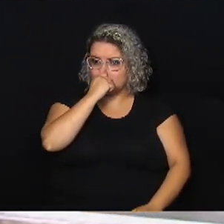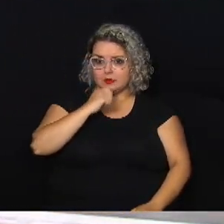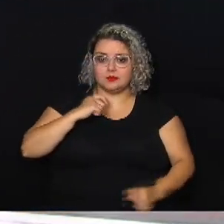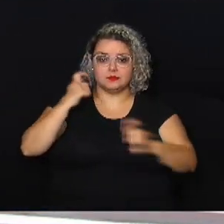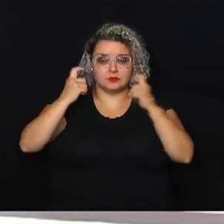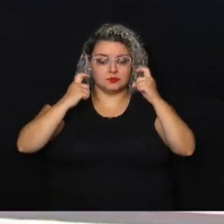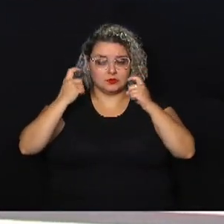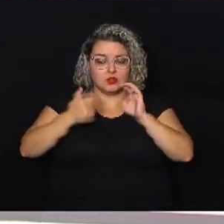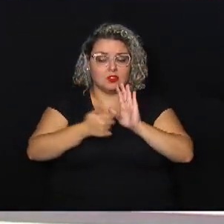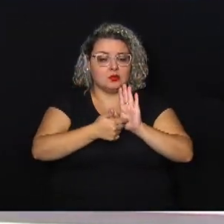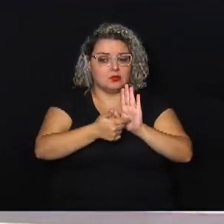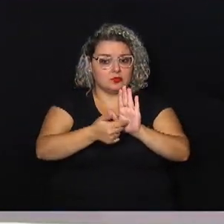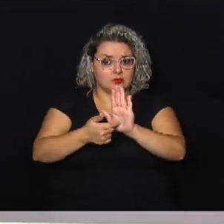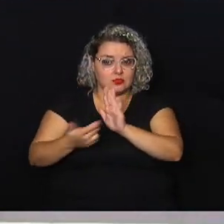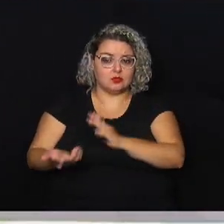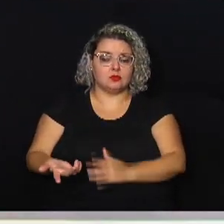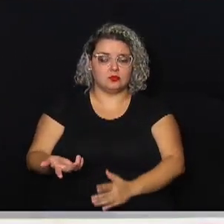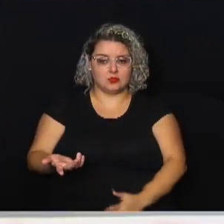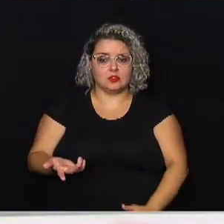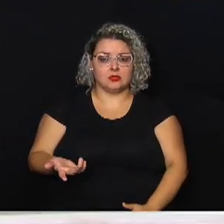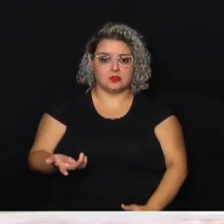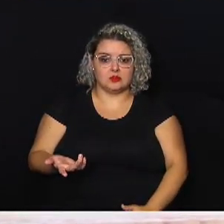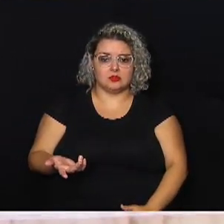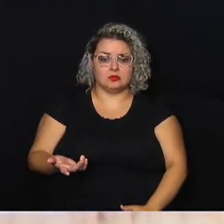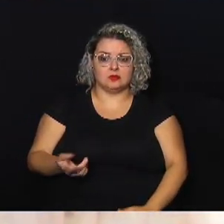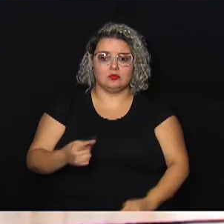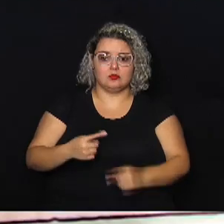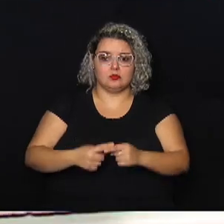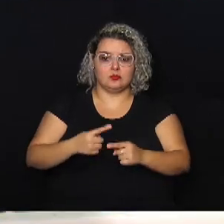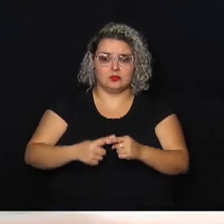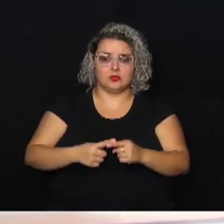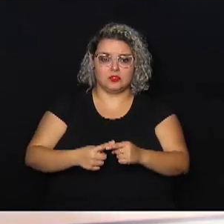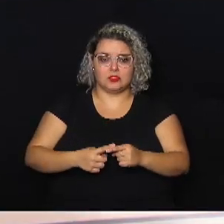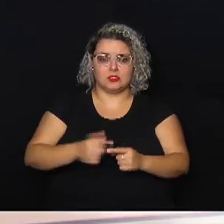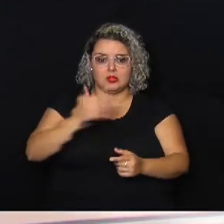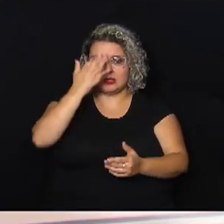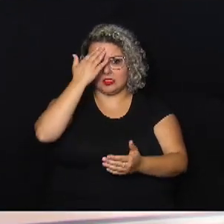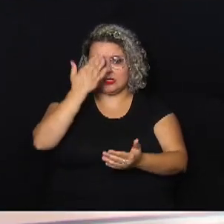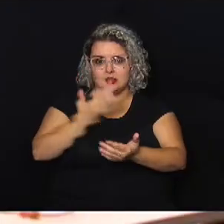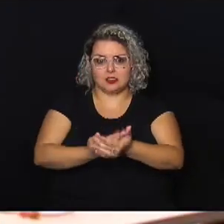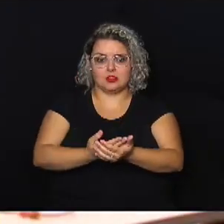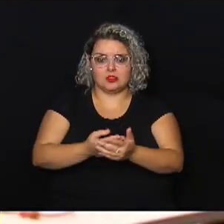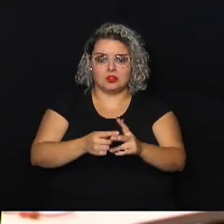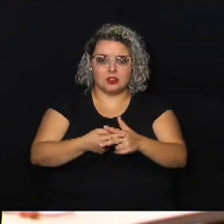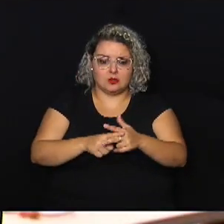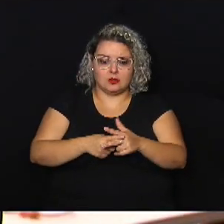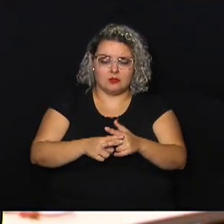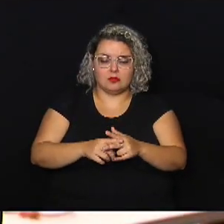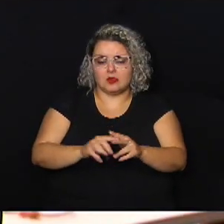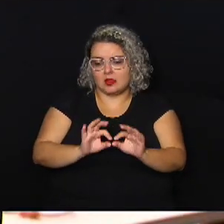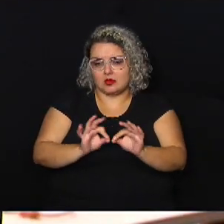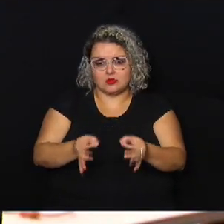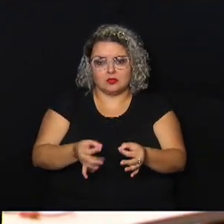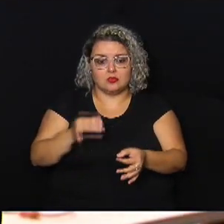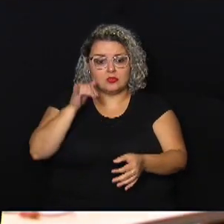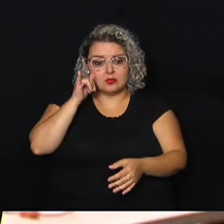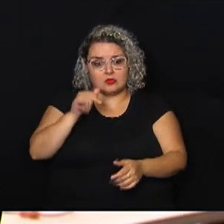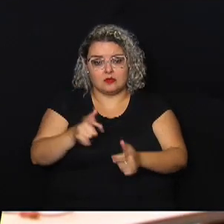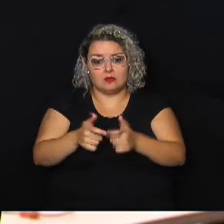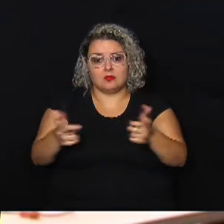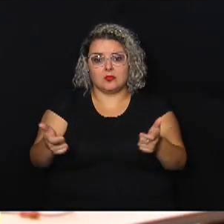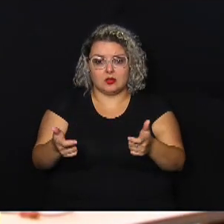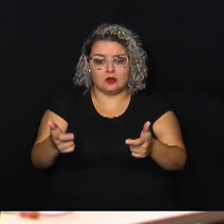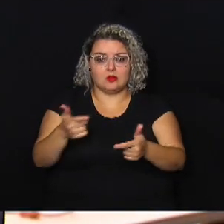preocupado com essa questão, pois acredita que uma manutenção pode ser suficiente, o que evitaria maiores